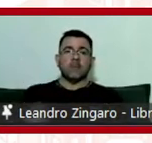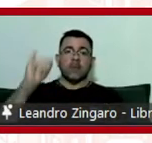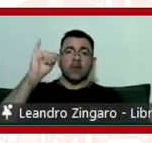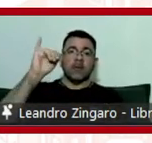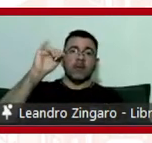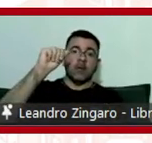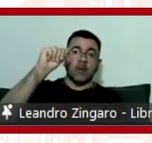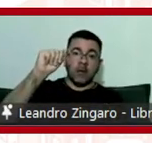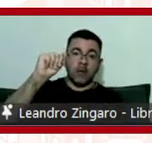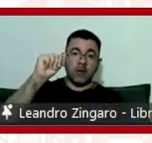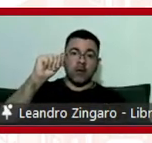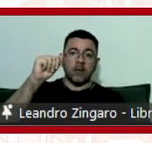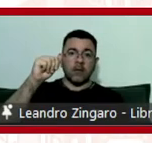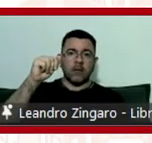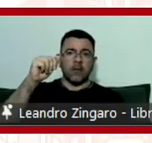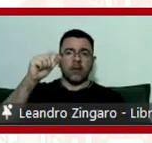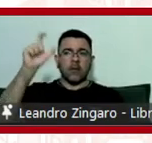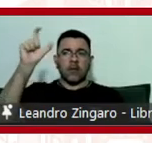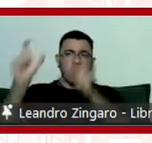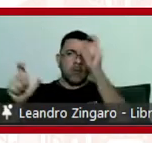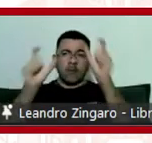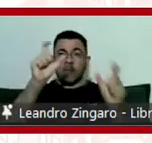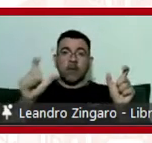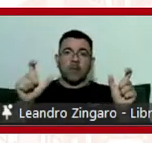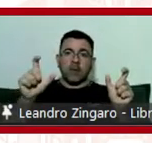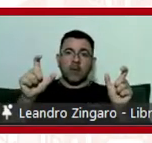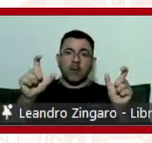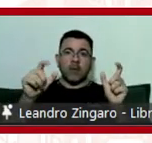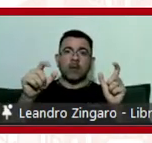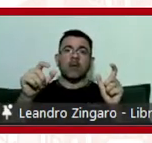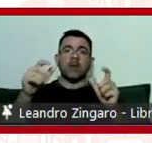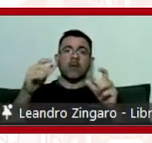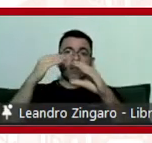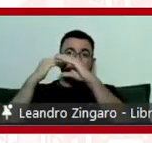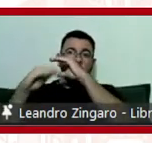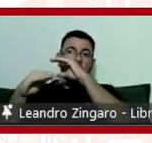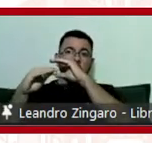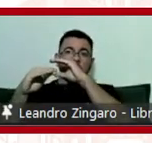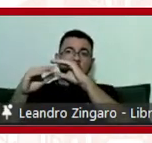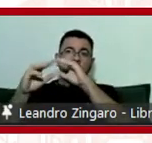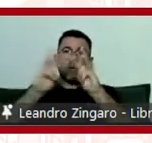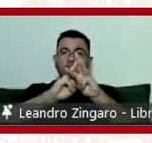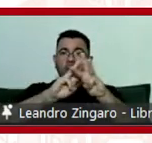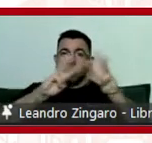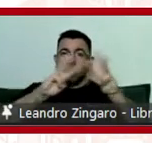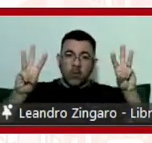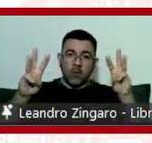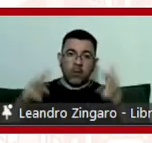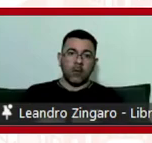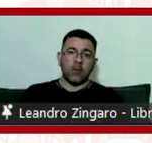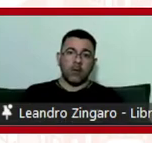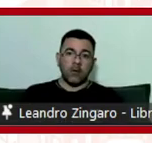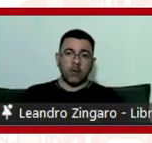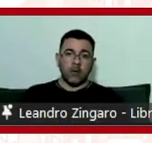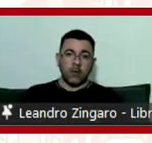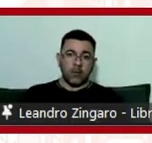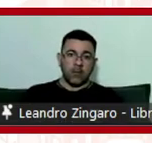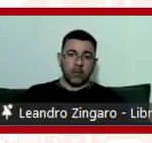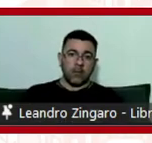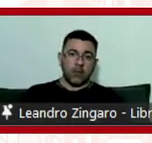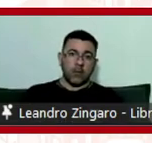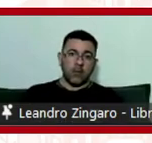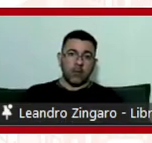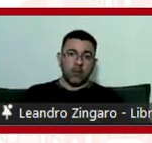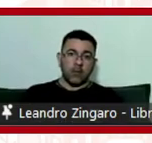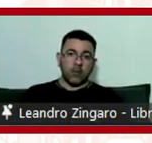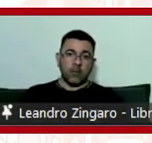cidadão Hoje ele manda o link aqui também atender paciente em urgência Odontológica aí o acesso serviço pelo